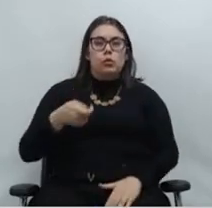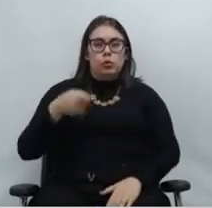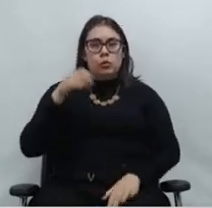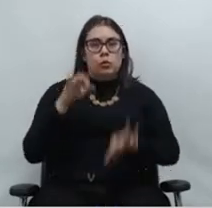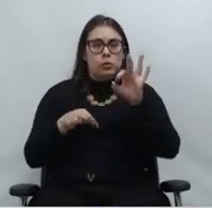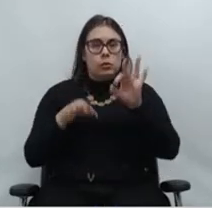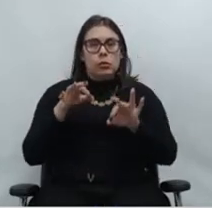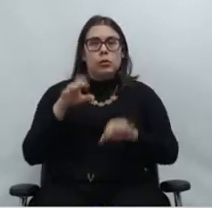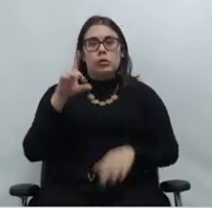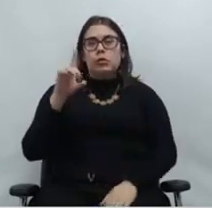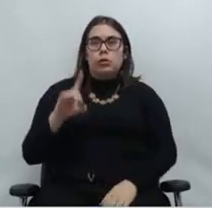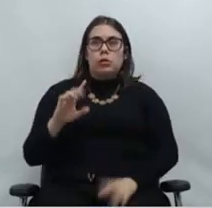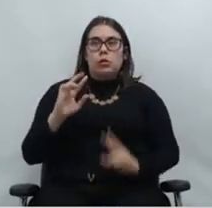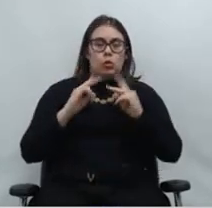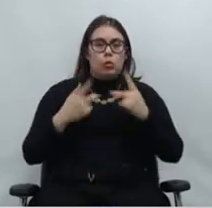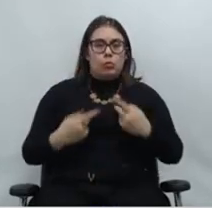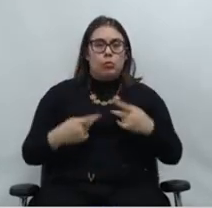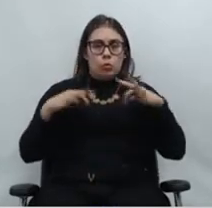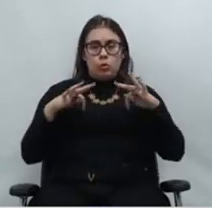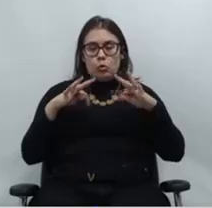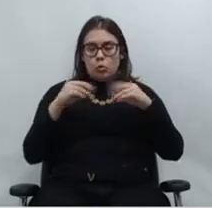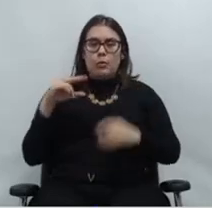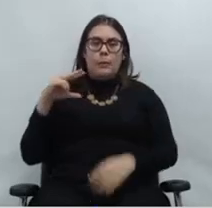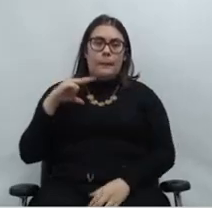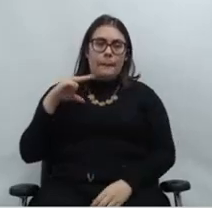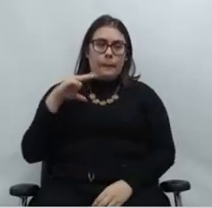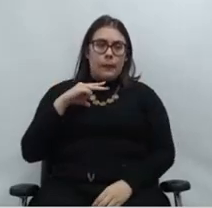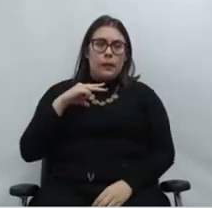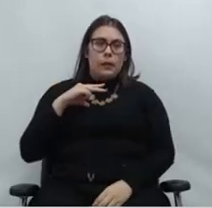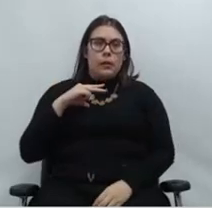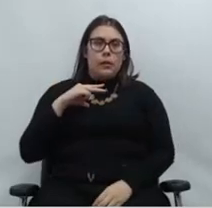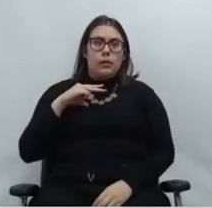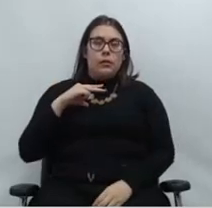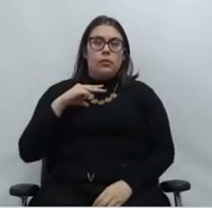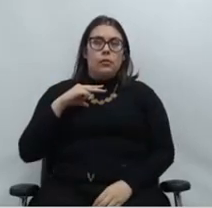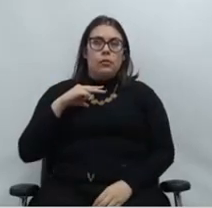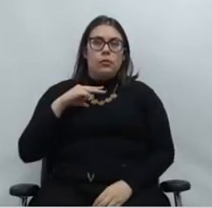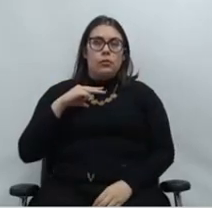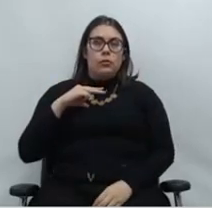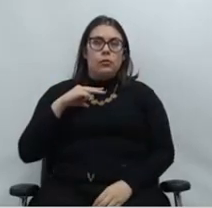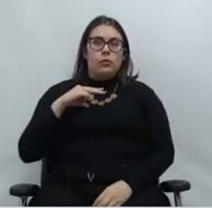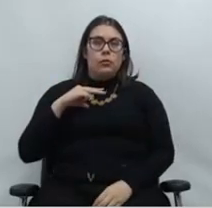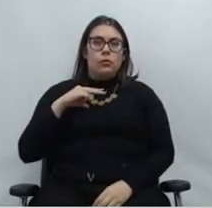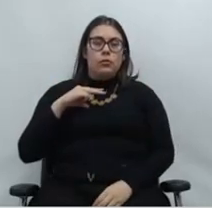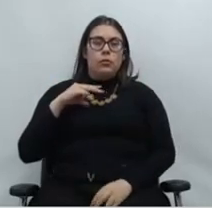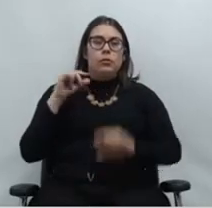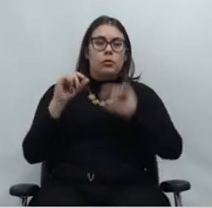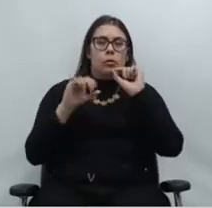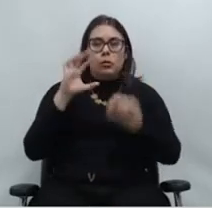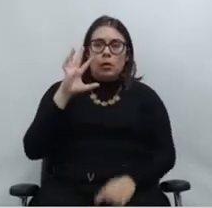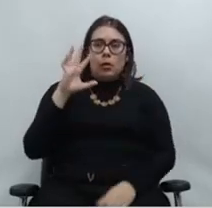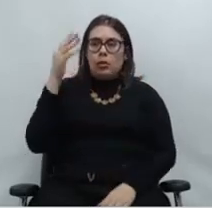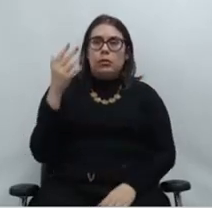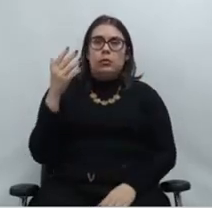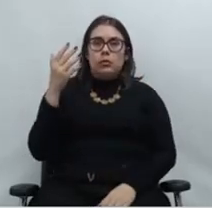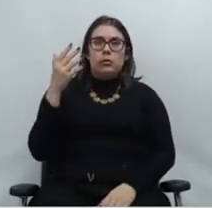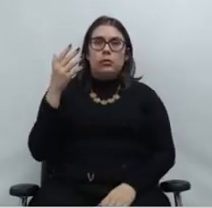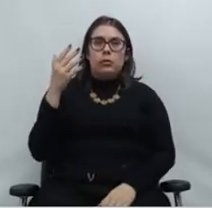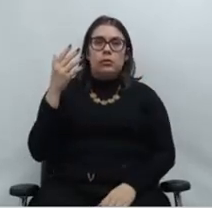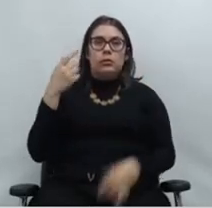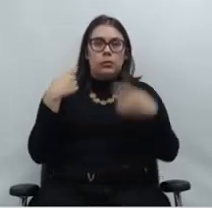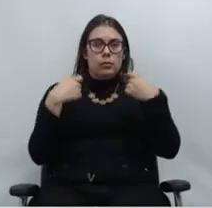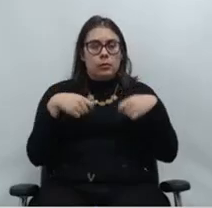humanos e a defesa em todos os graus dos direitos individuais e coletivos de forma integral. As previsões orçamentárias descritas, então, elas